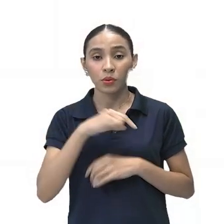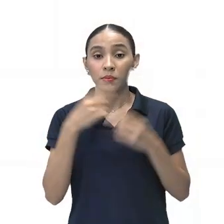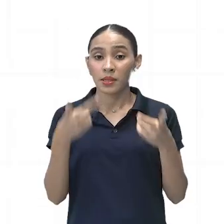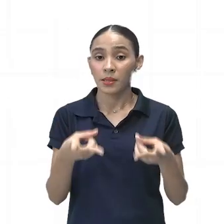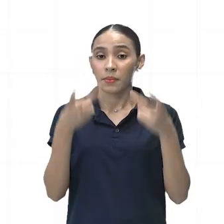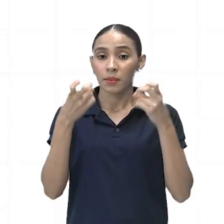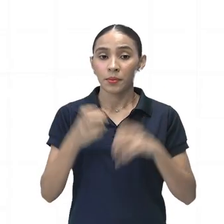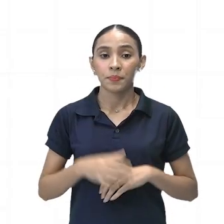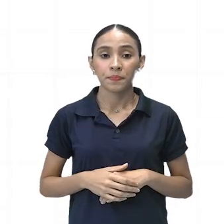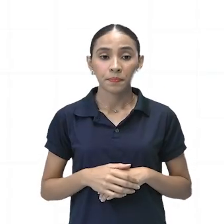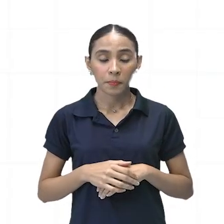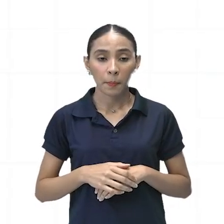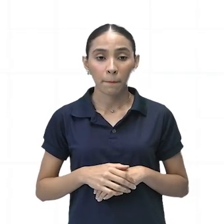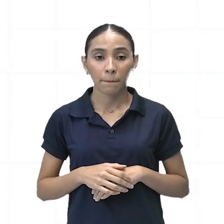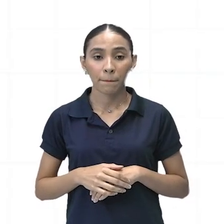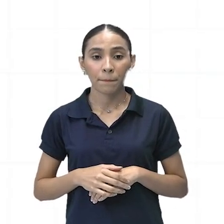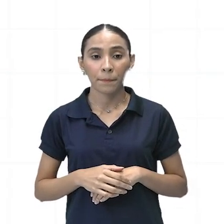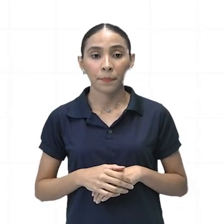percebemos.